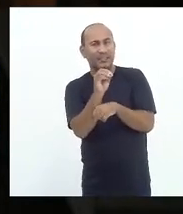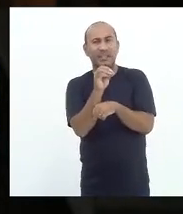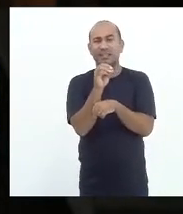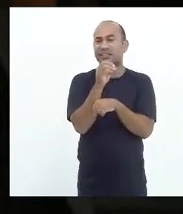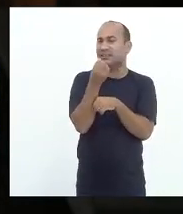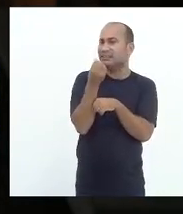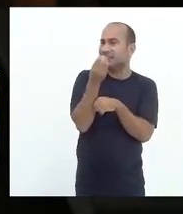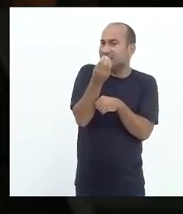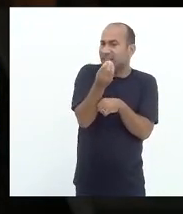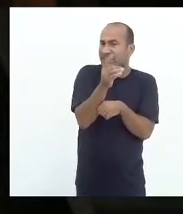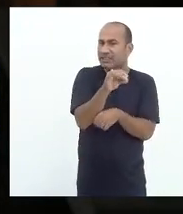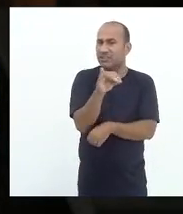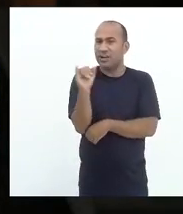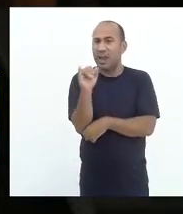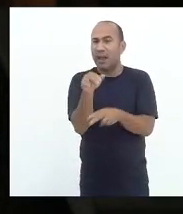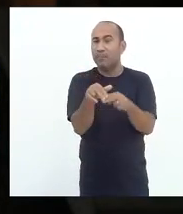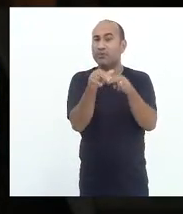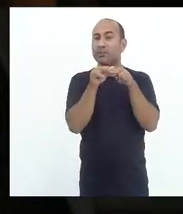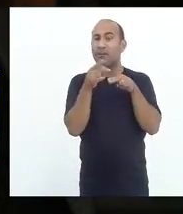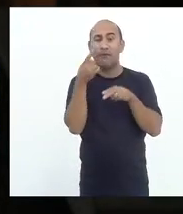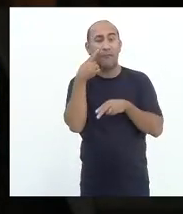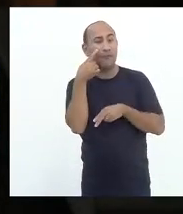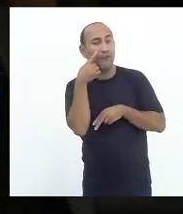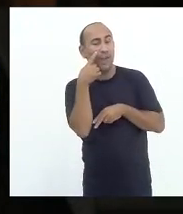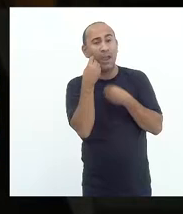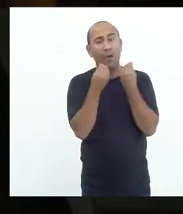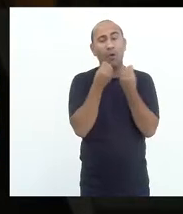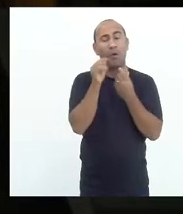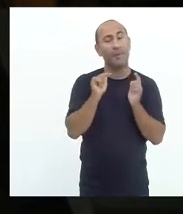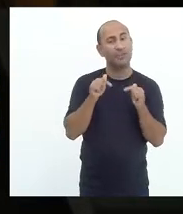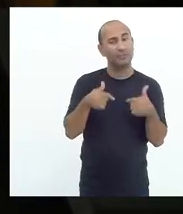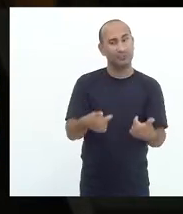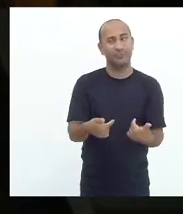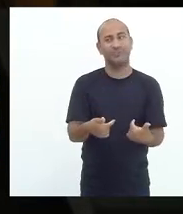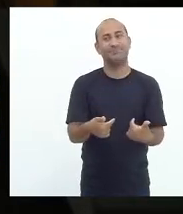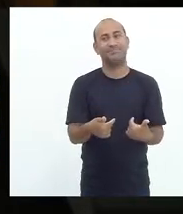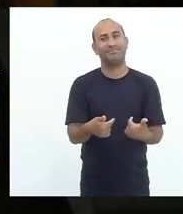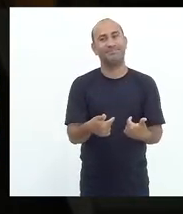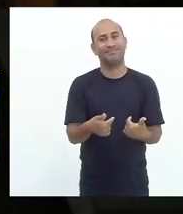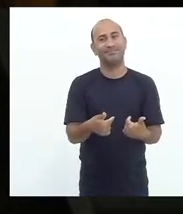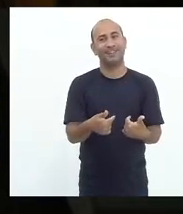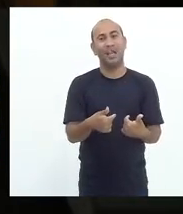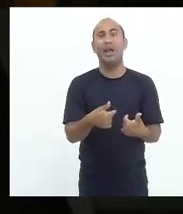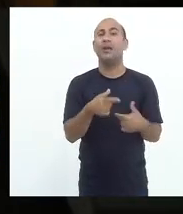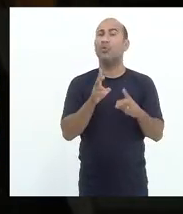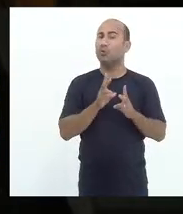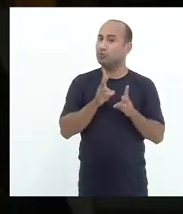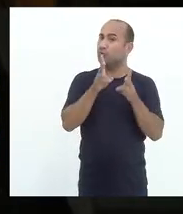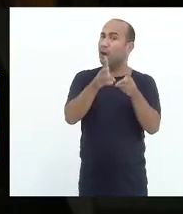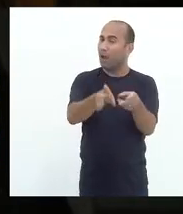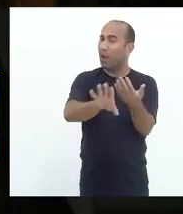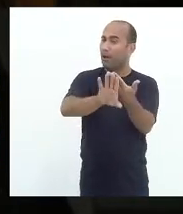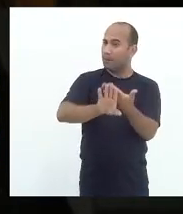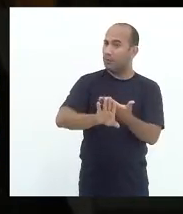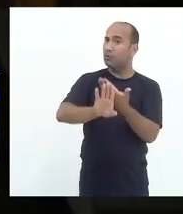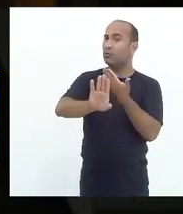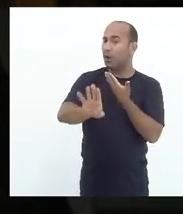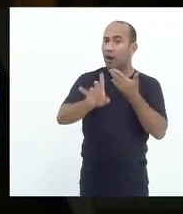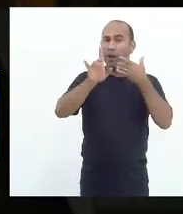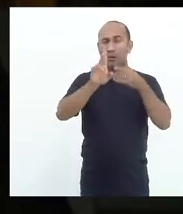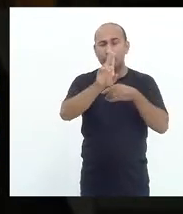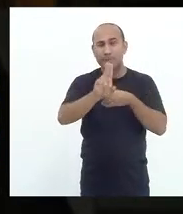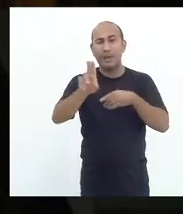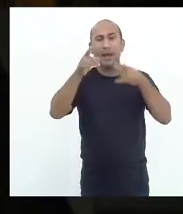60 dias para ver como é que vai ser esse comportamento e manter o distanciamento e o uso de